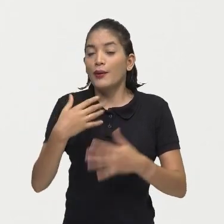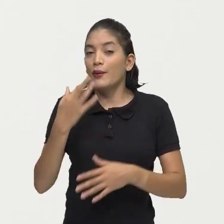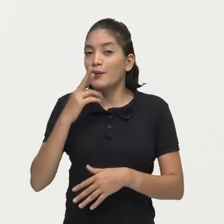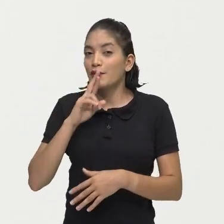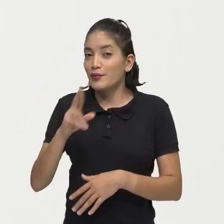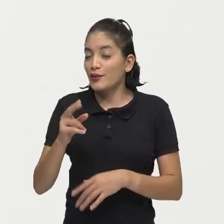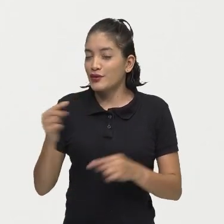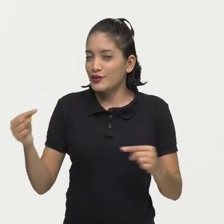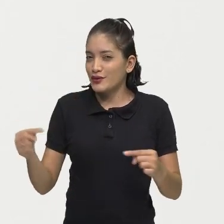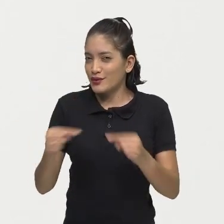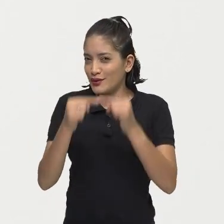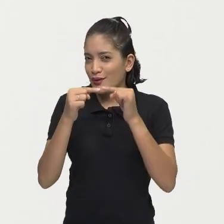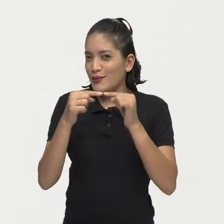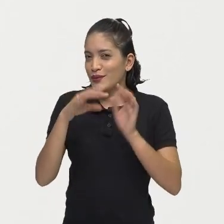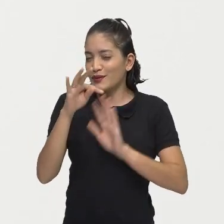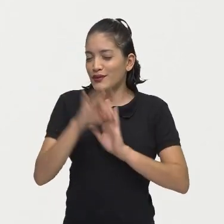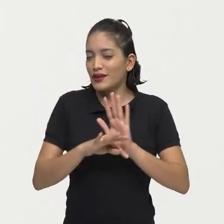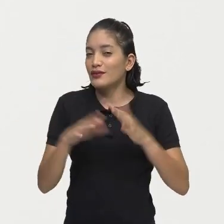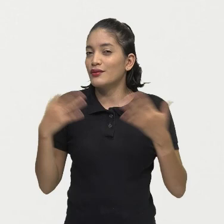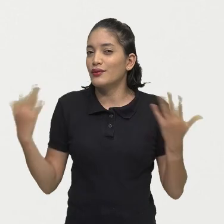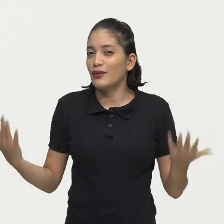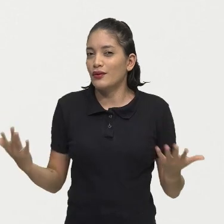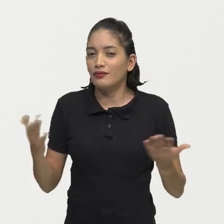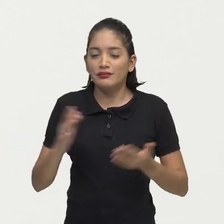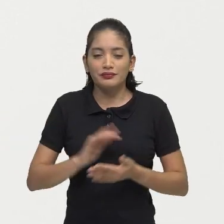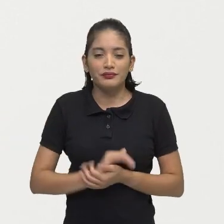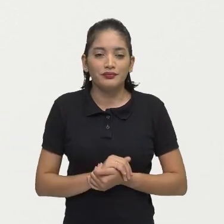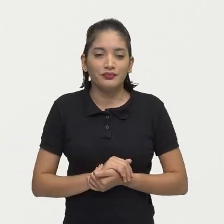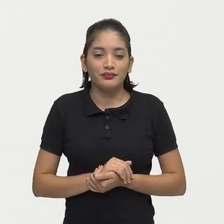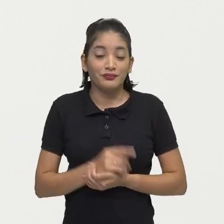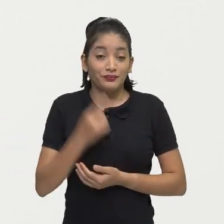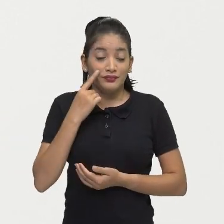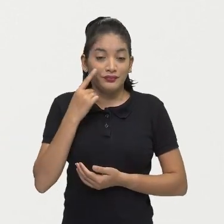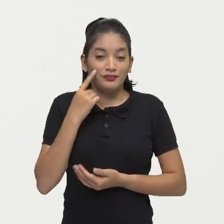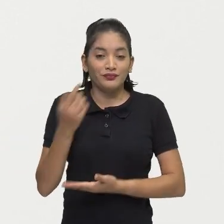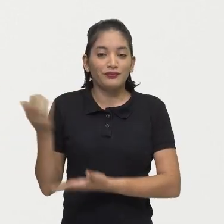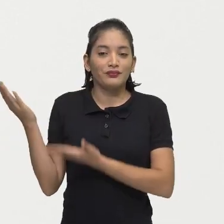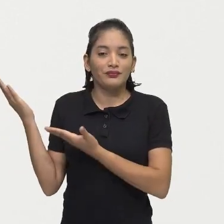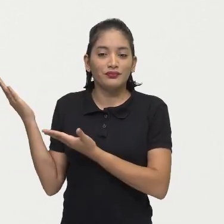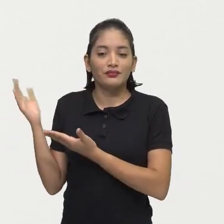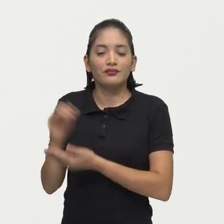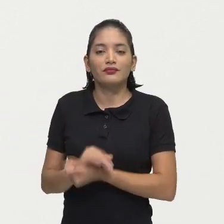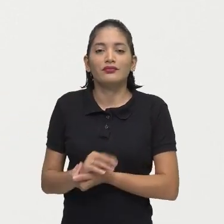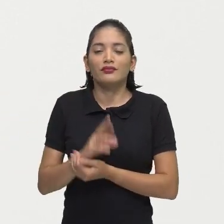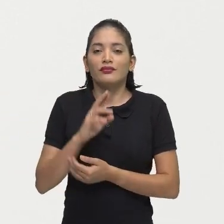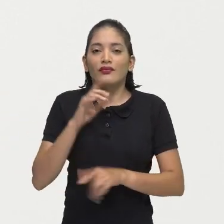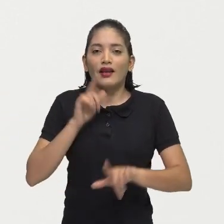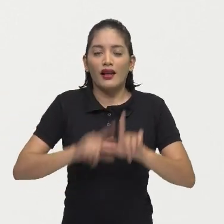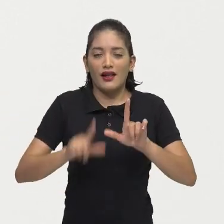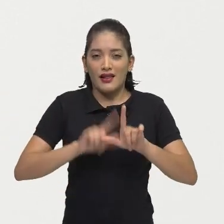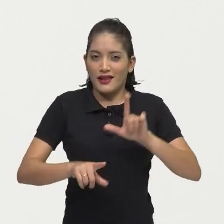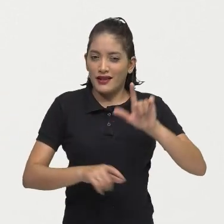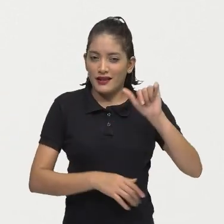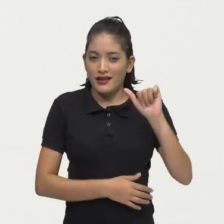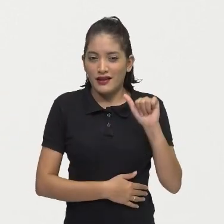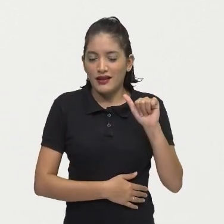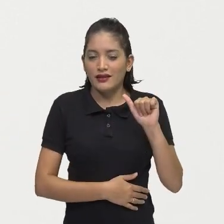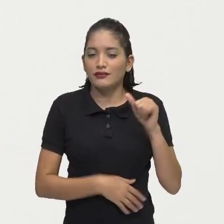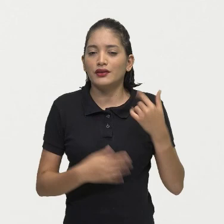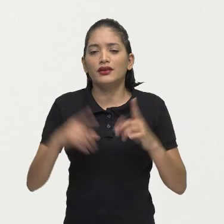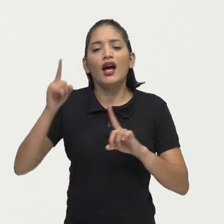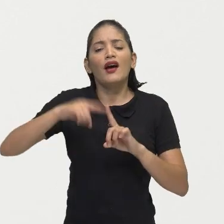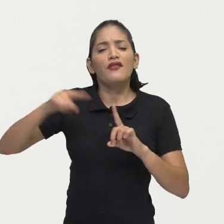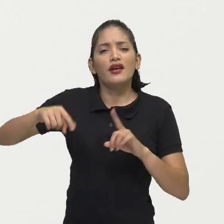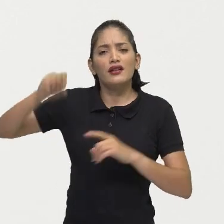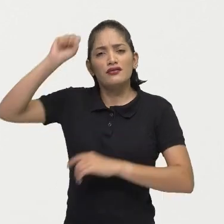seria a resposta, né? Vamos ver. Então, é a letter A, a variedade